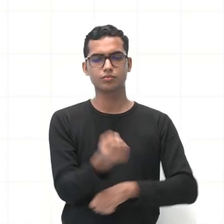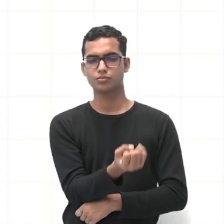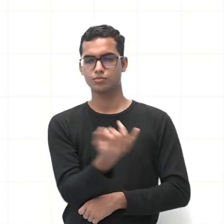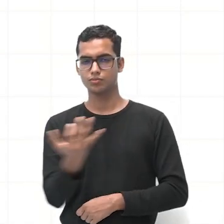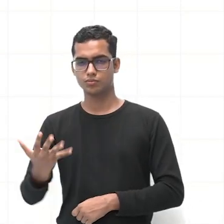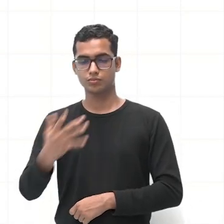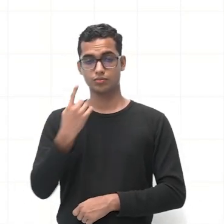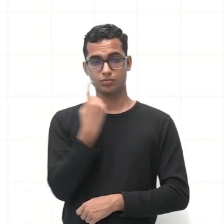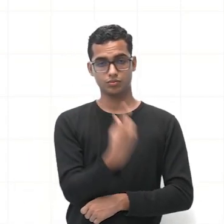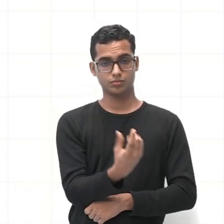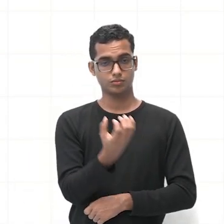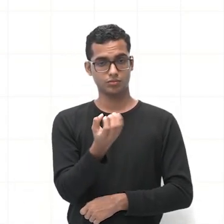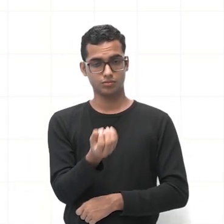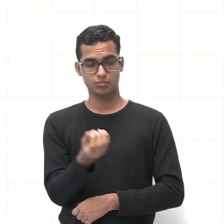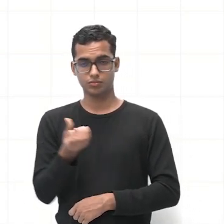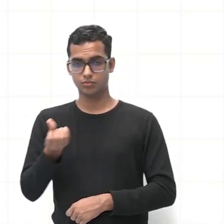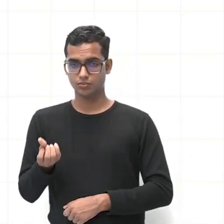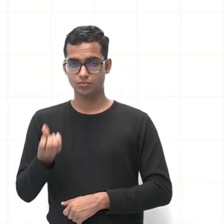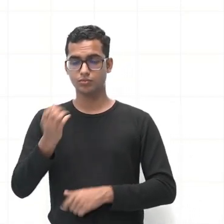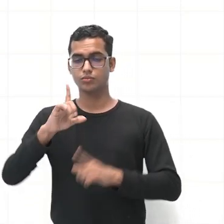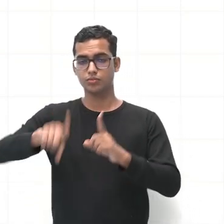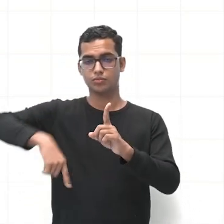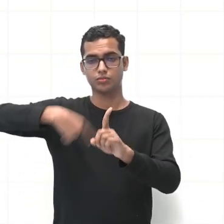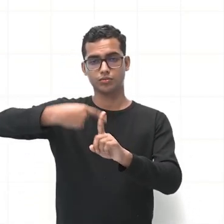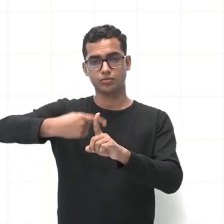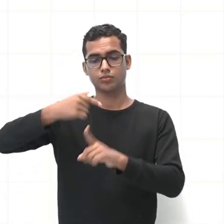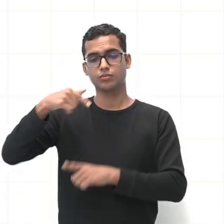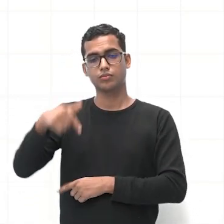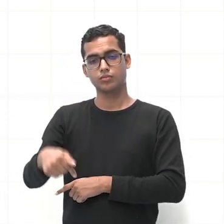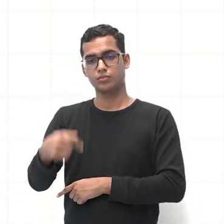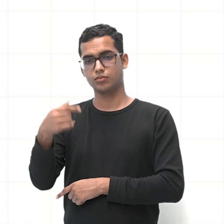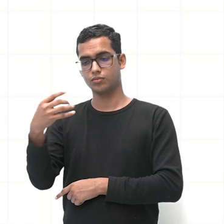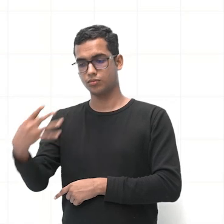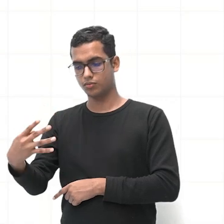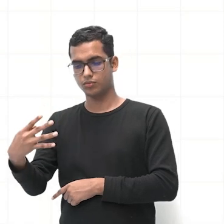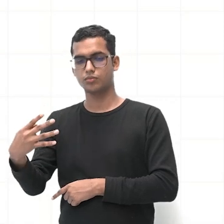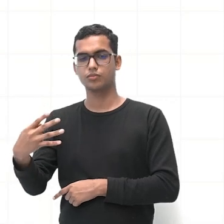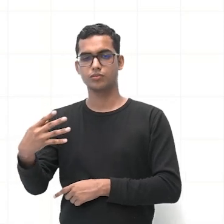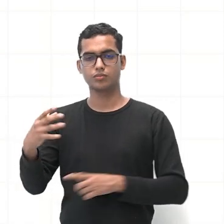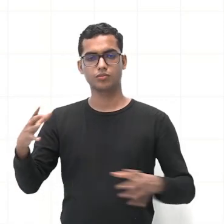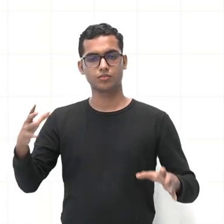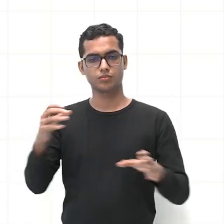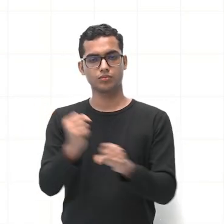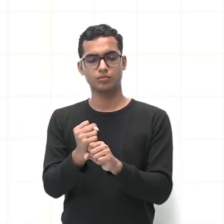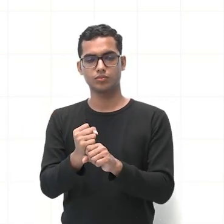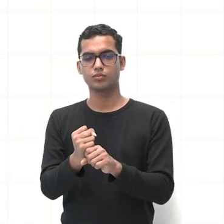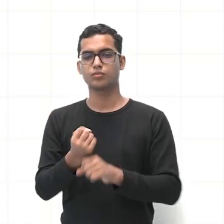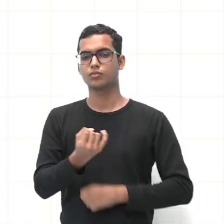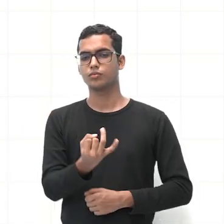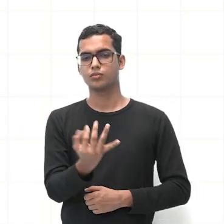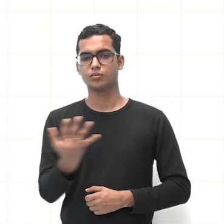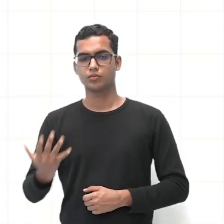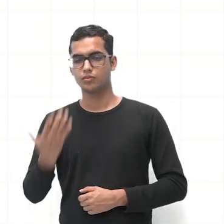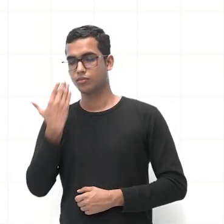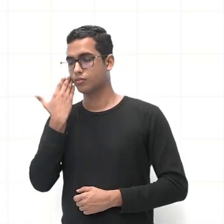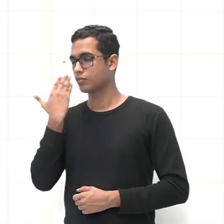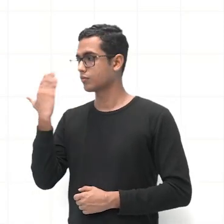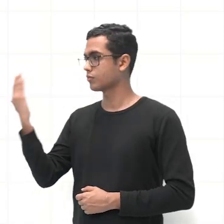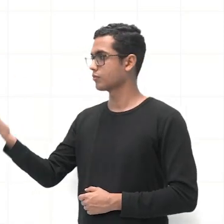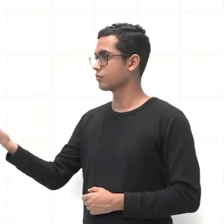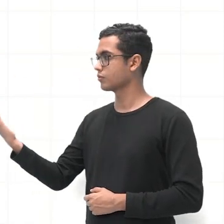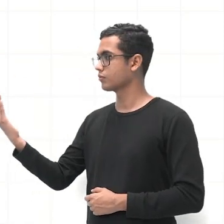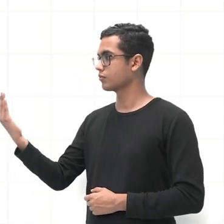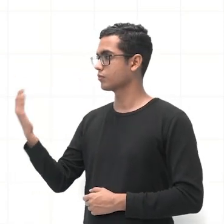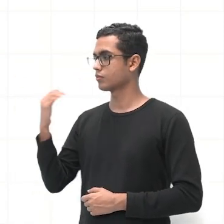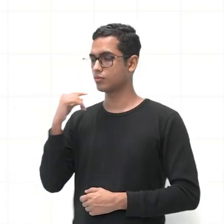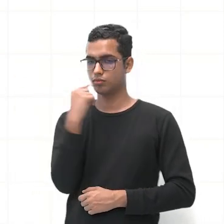106. Aí pegamos e somamos com o terceiro ângulo, que é o beta, que mede 74 graus. Se nós somarmos isso daqui,